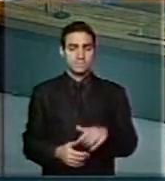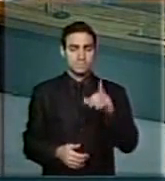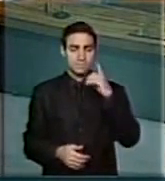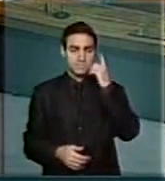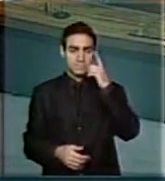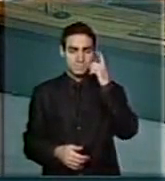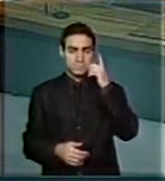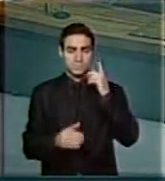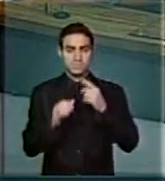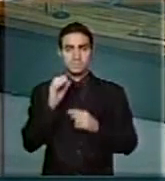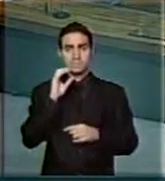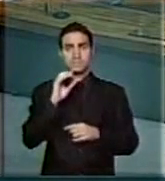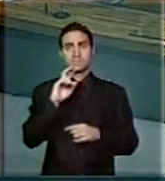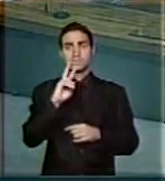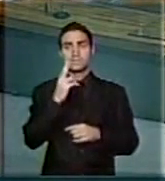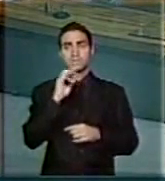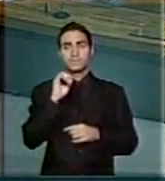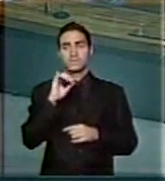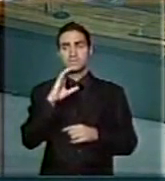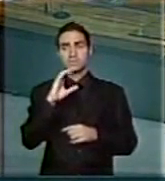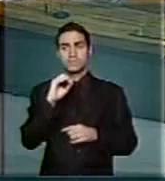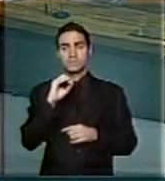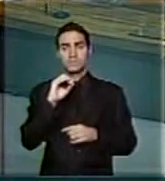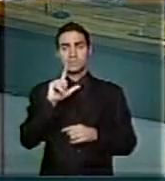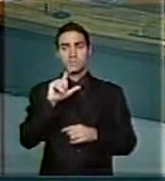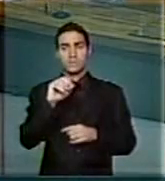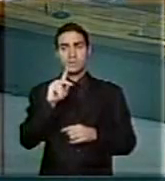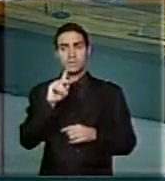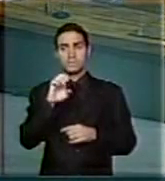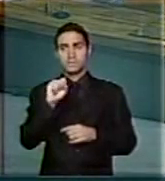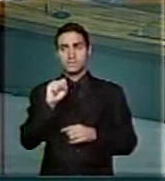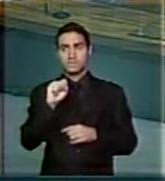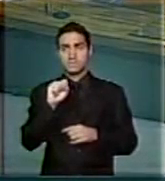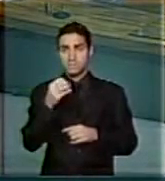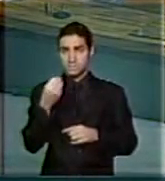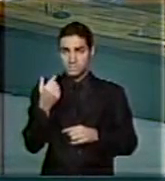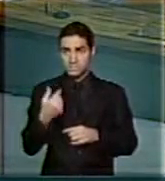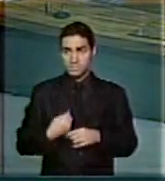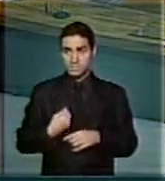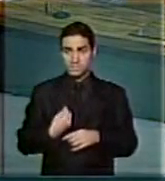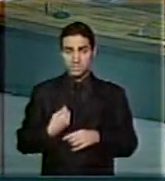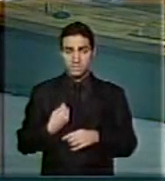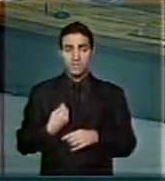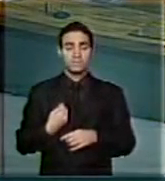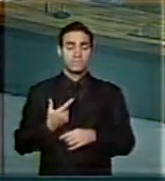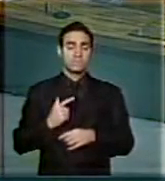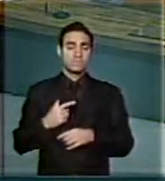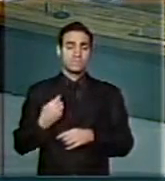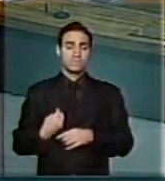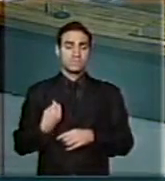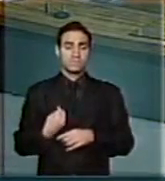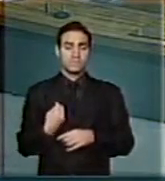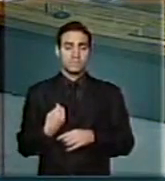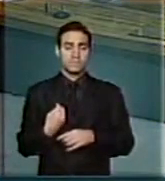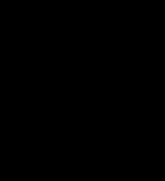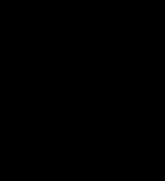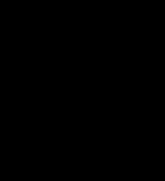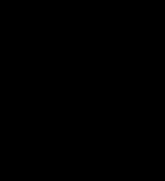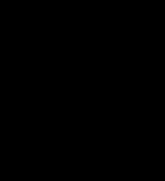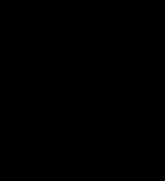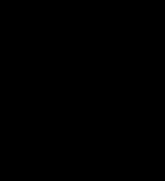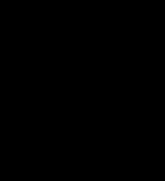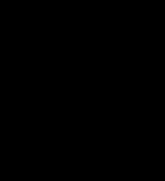Deputado Chico Lopes. Sandra Leco. Ausente, deputado. Ah, está aqui.